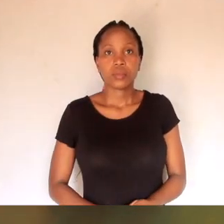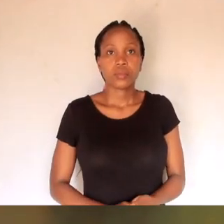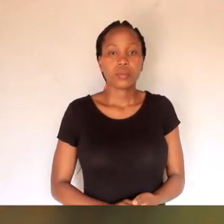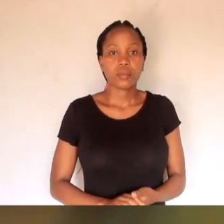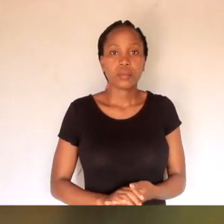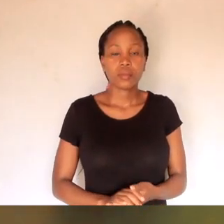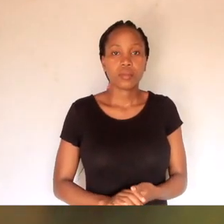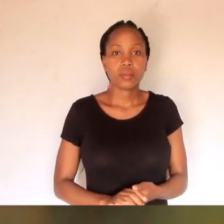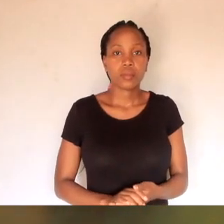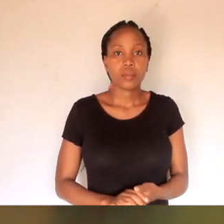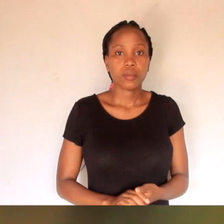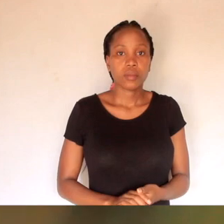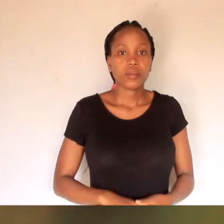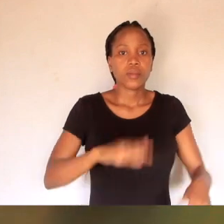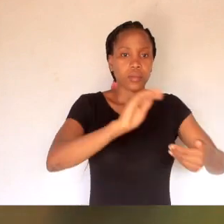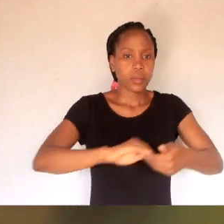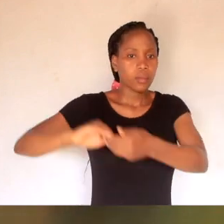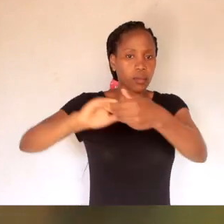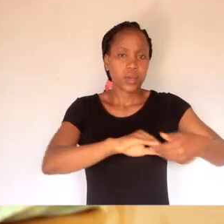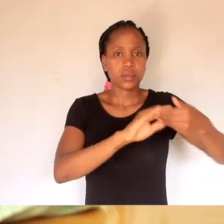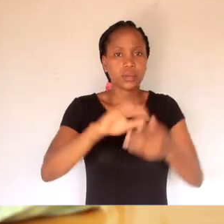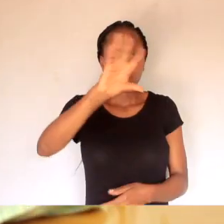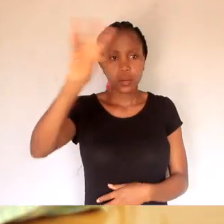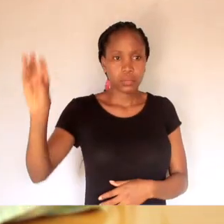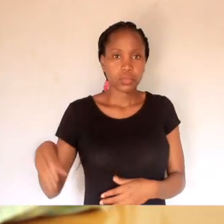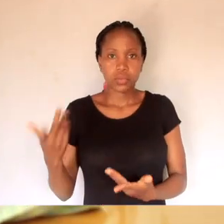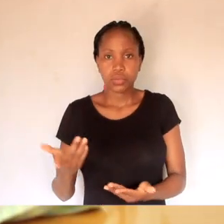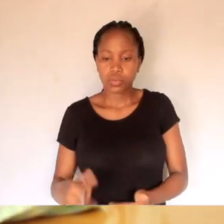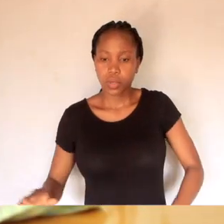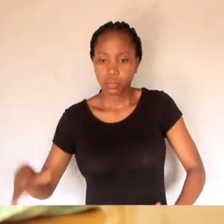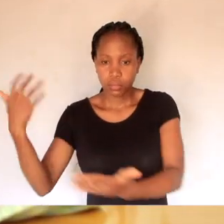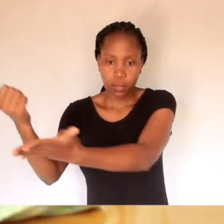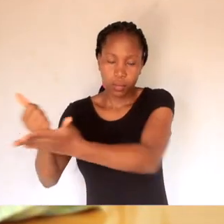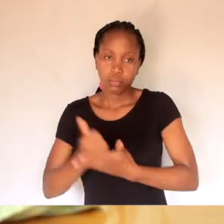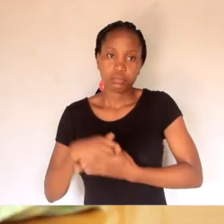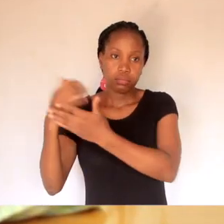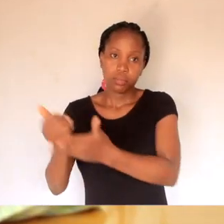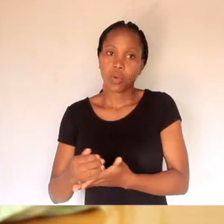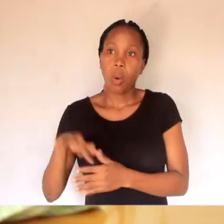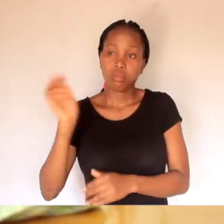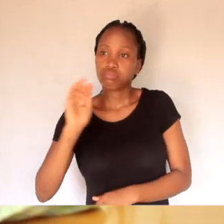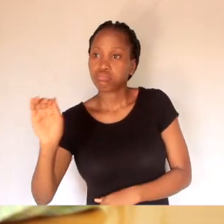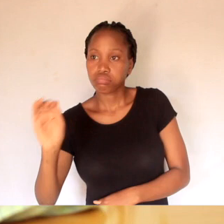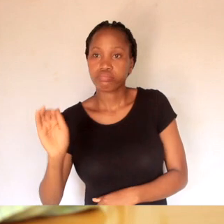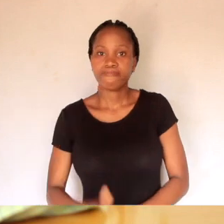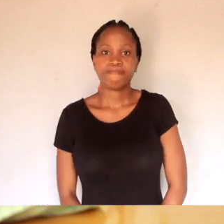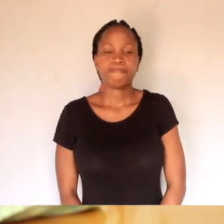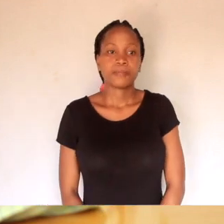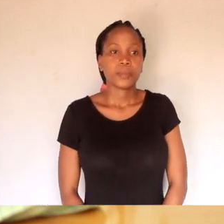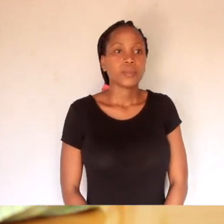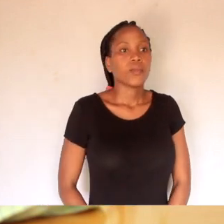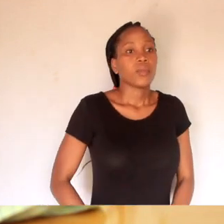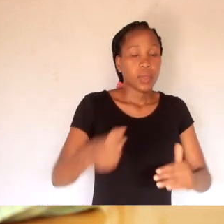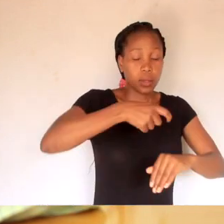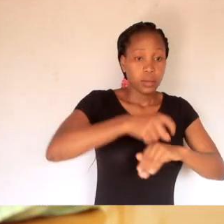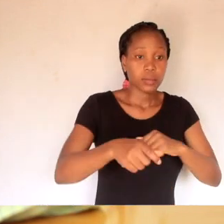mobilizam todos os parceiros para uma educação para todos. E eu me recordo que até realizamos uma semana